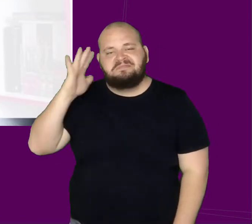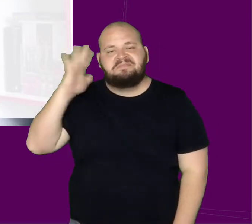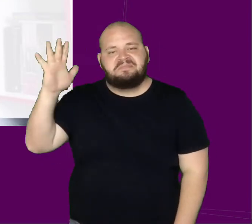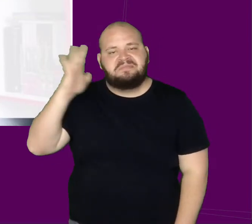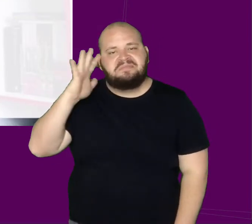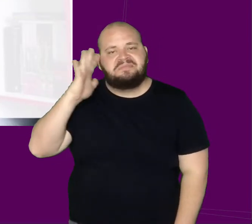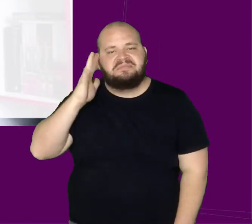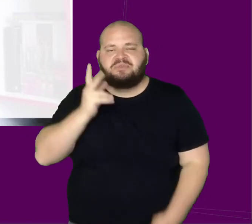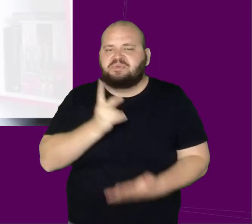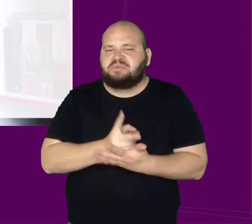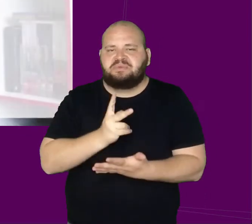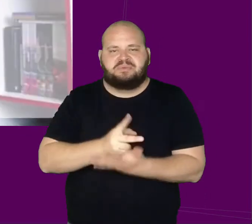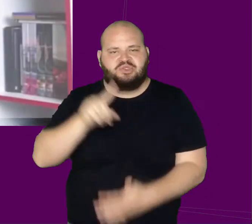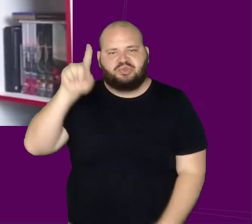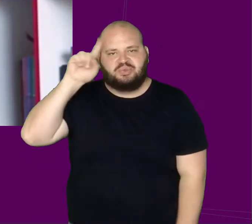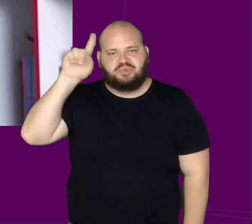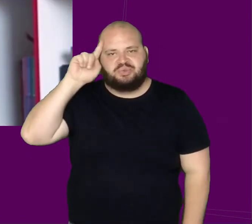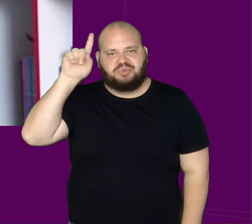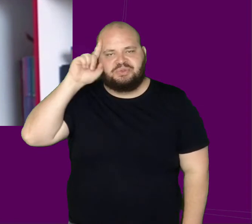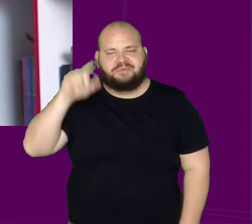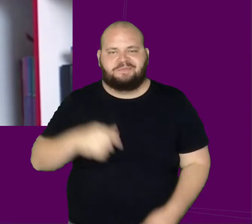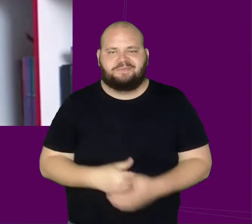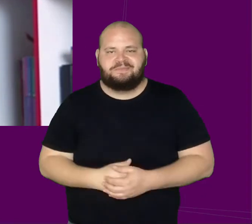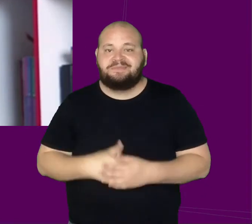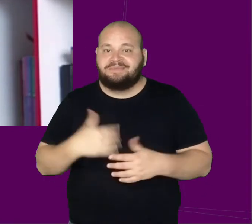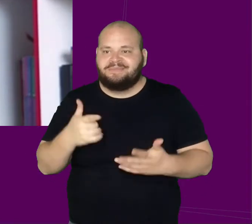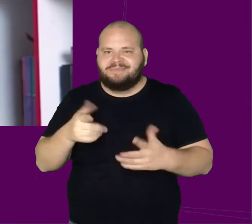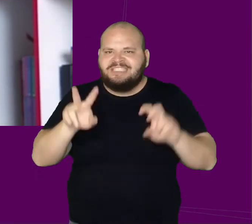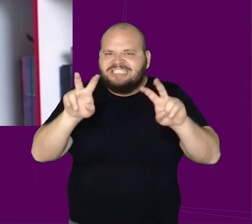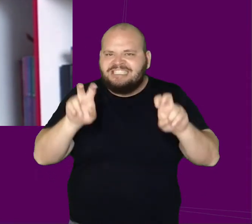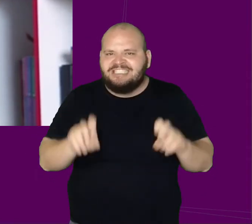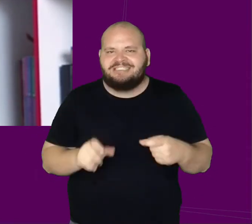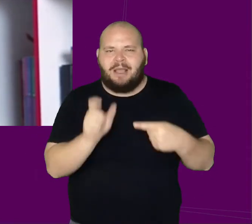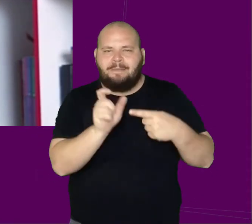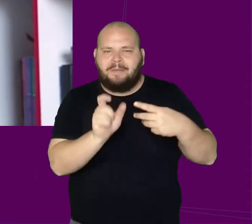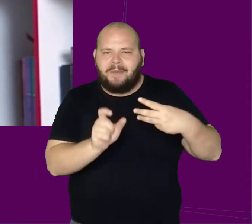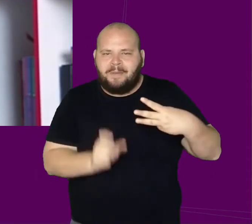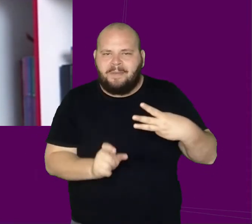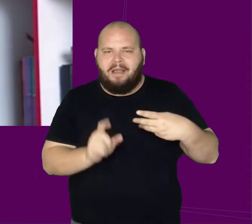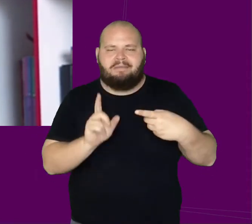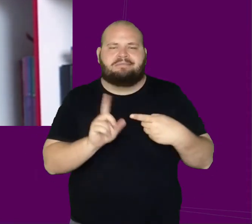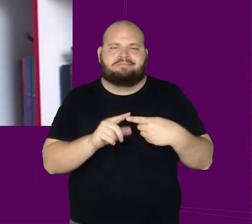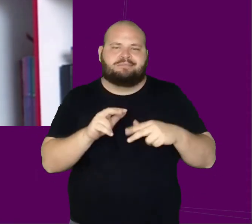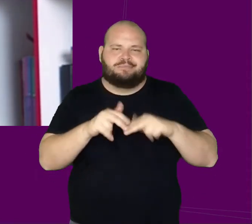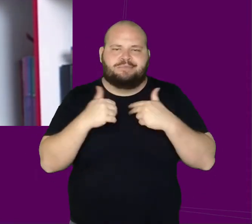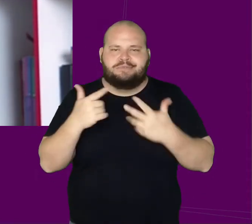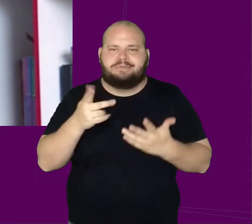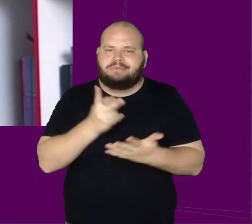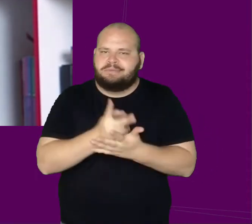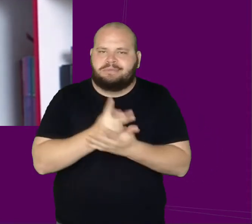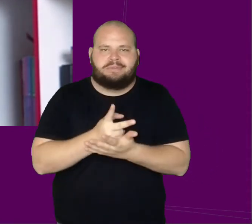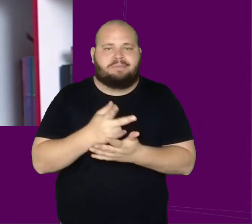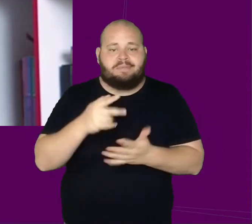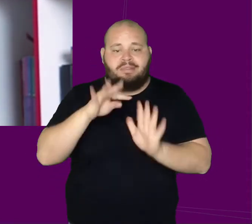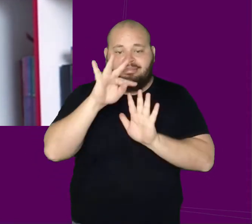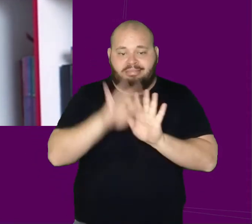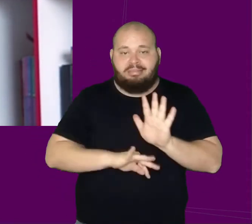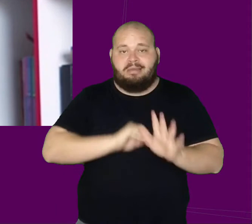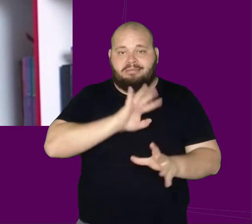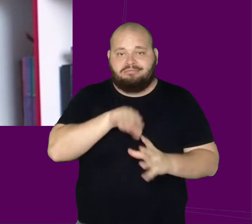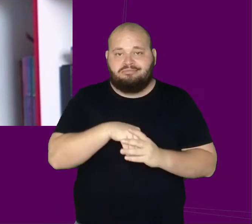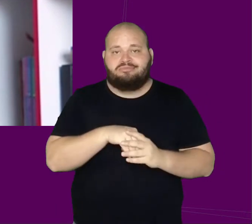penso invariavelmente todo dia. Então aqui estão os 3 temas que ela vai achar os mais importantes. Então, de certo modo, ela está dizendo